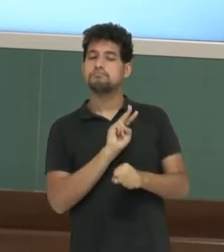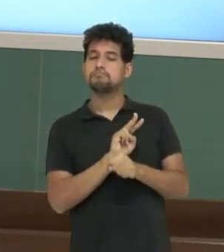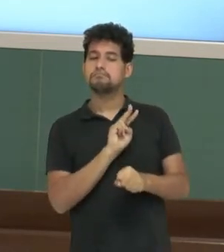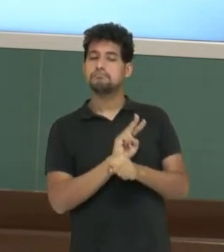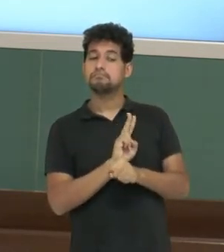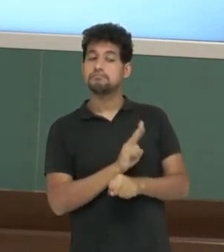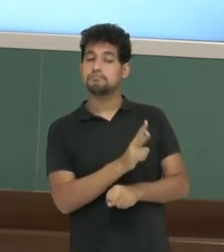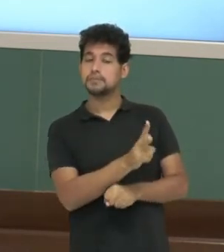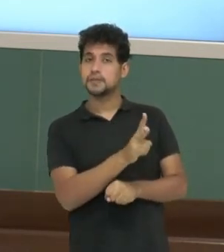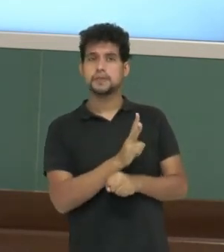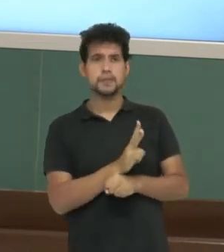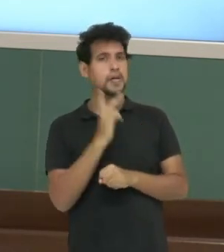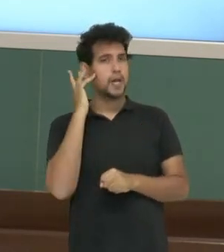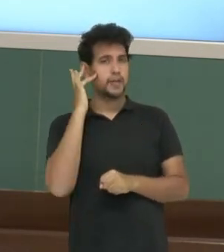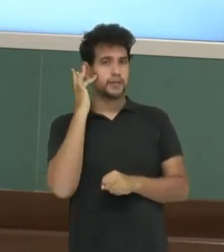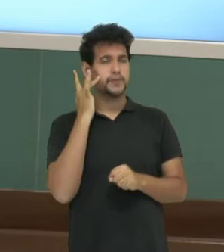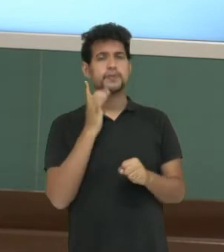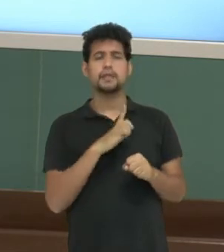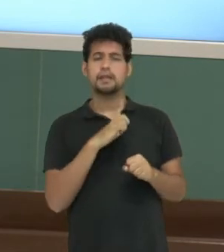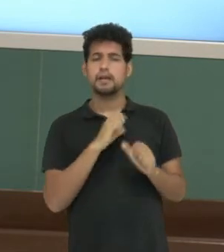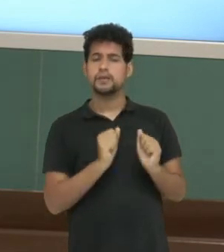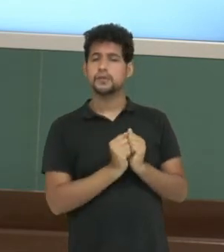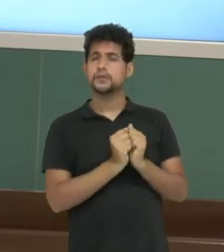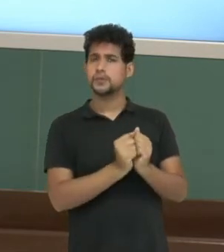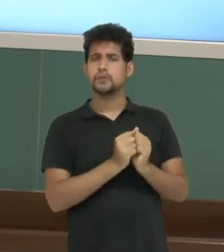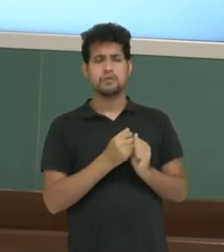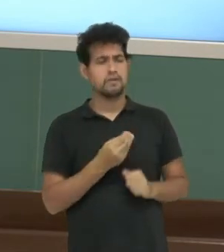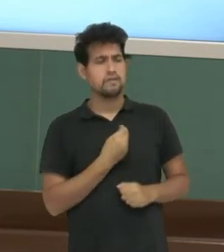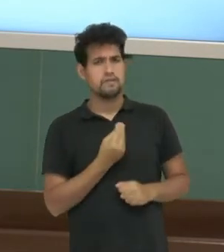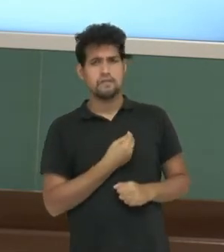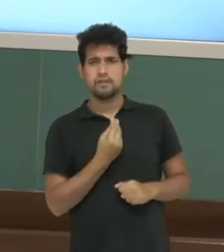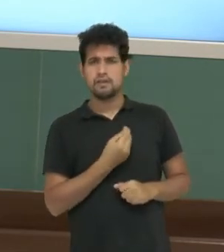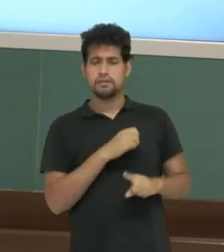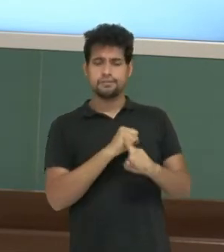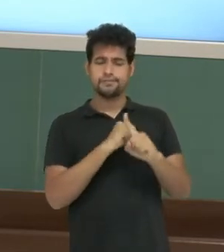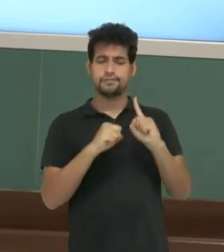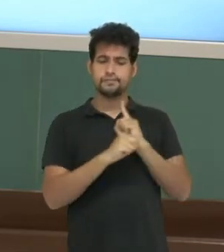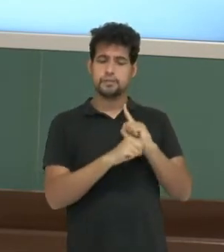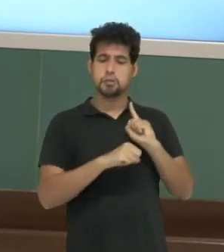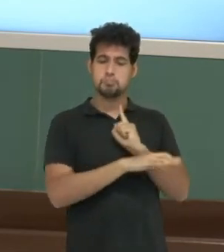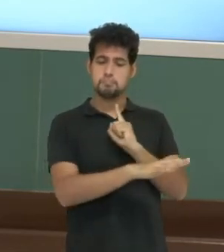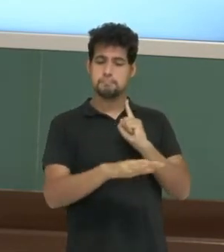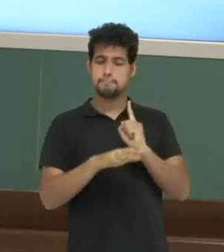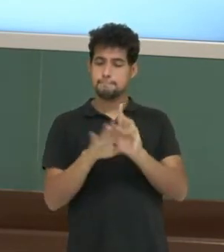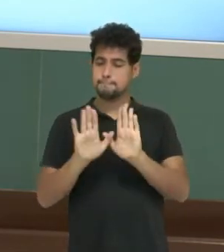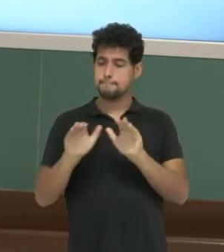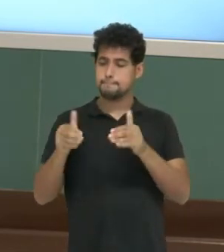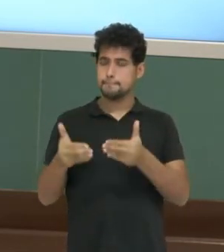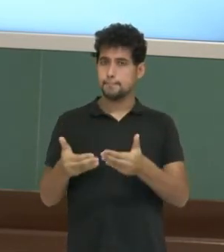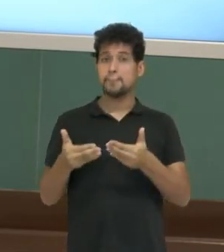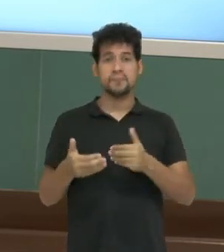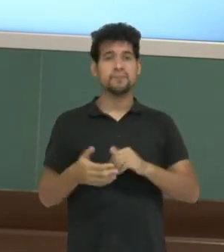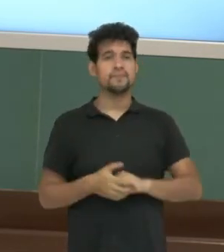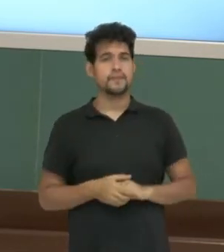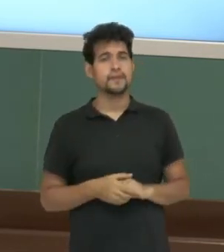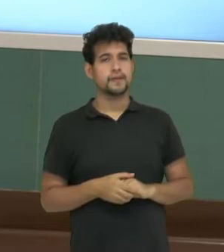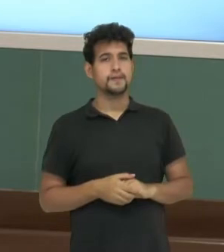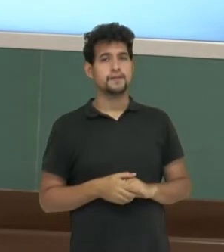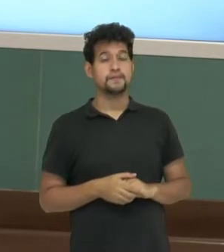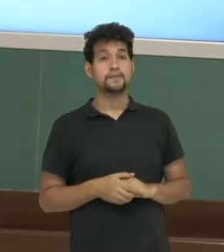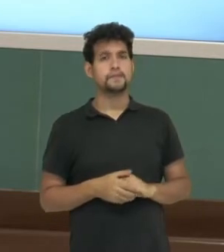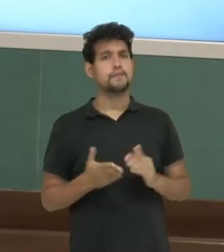ali pelos adultos, que estão ali, né, que vivem em sociedade, vivem ali em grupos. Muito bem,